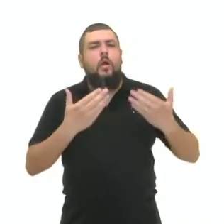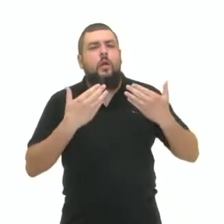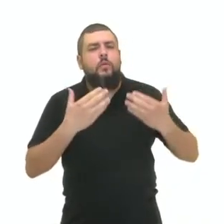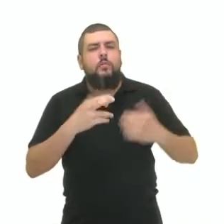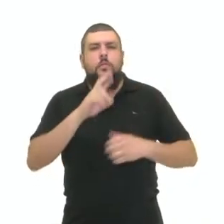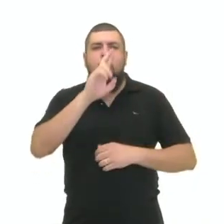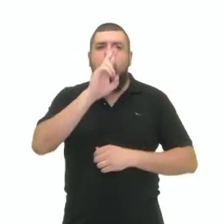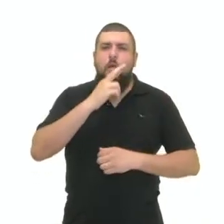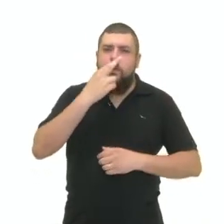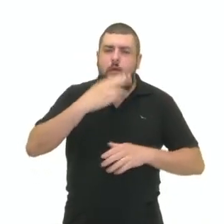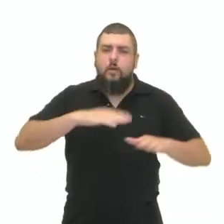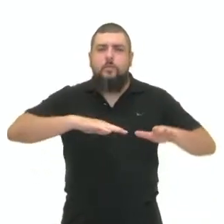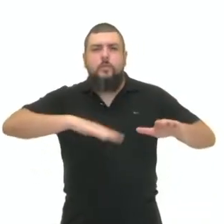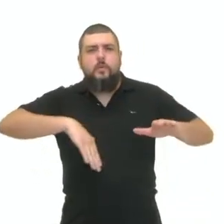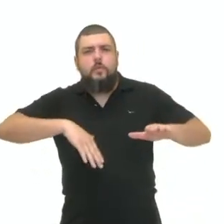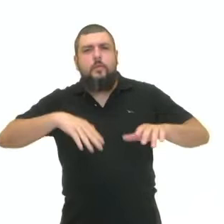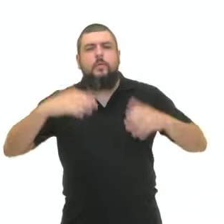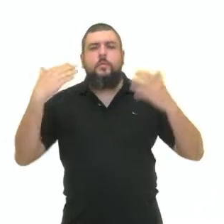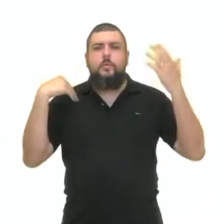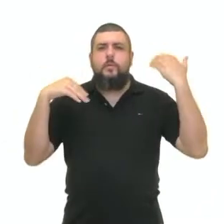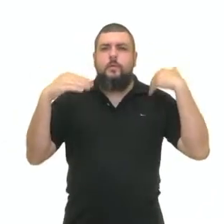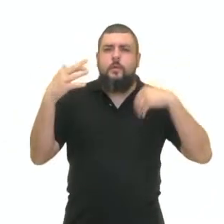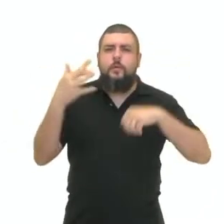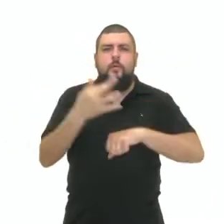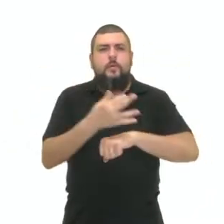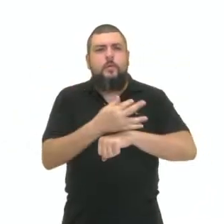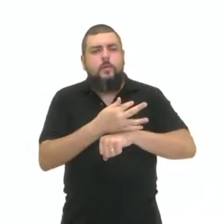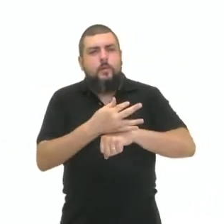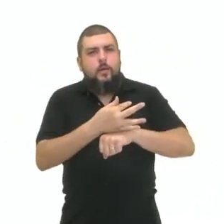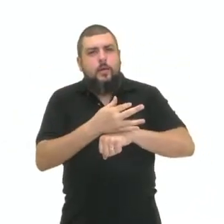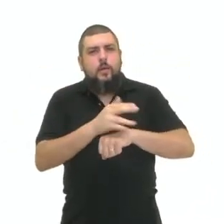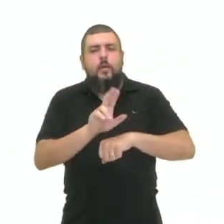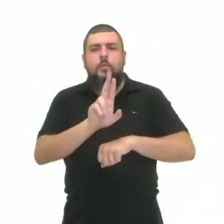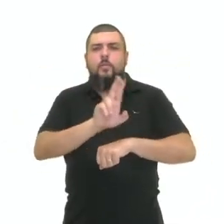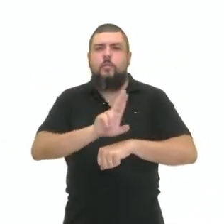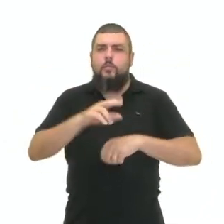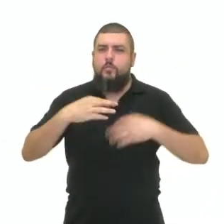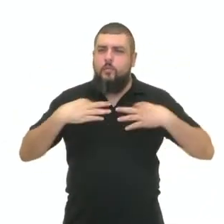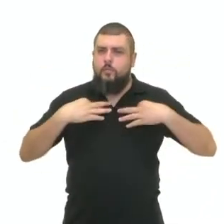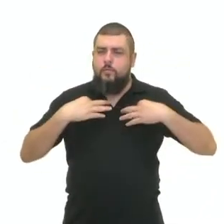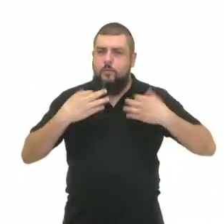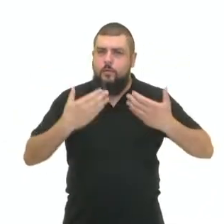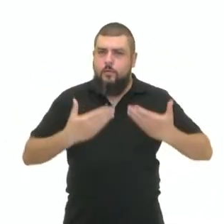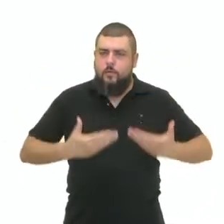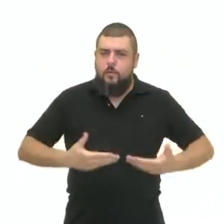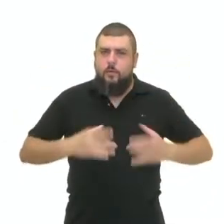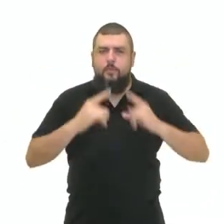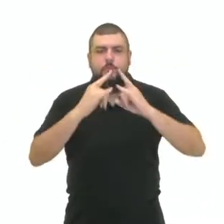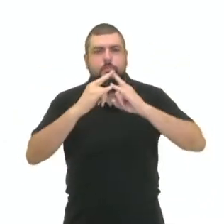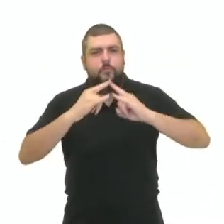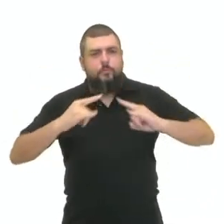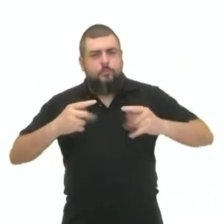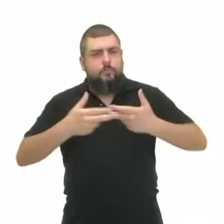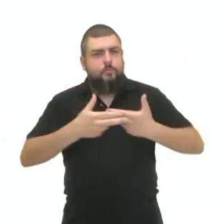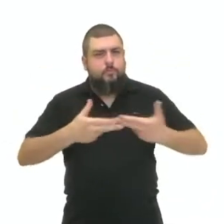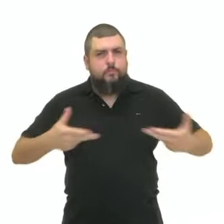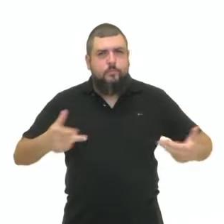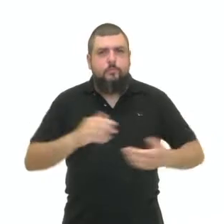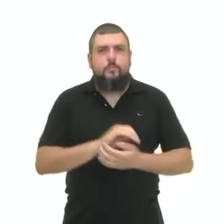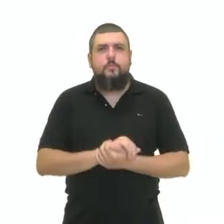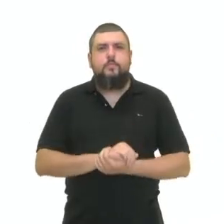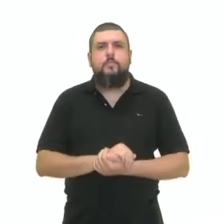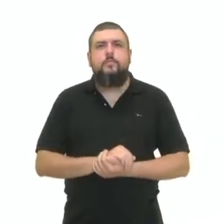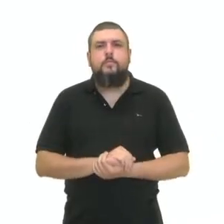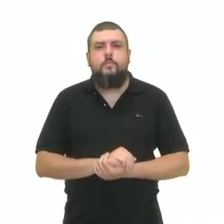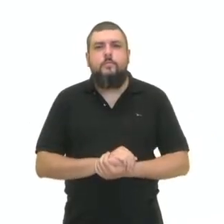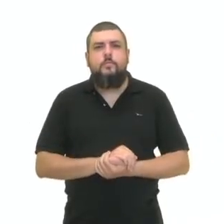piscina, passeio, férias, usar roupa leve, acampamento, pescaria. Praia, né?